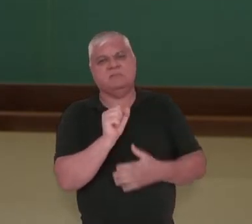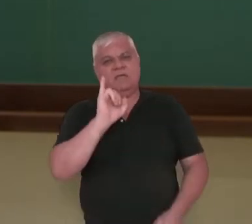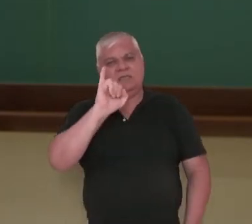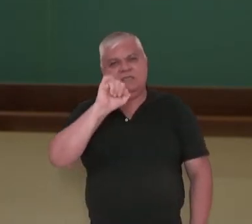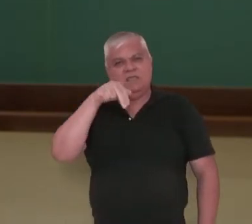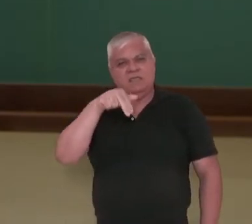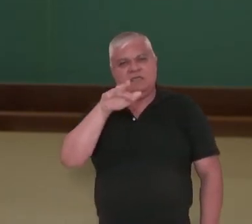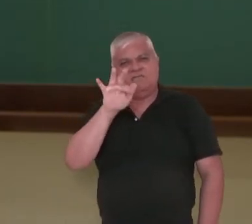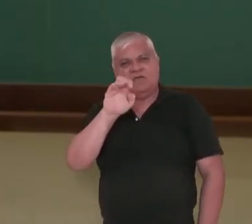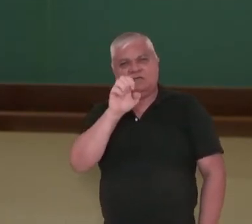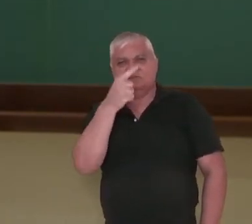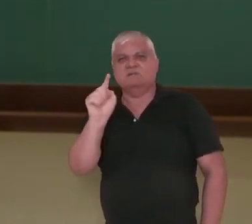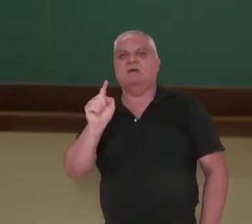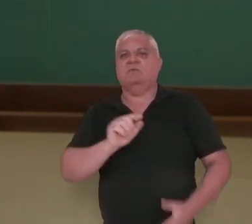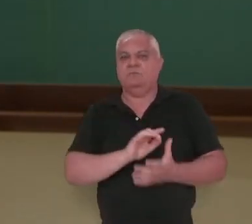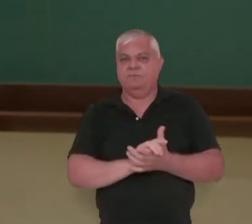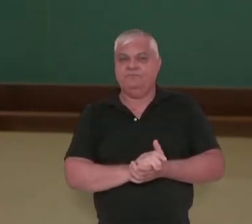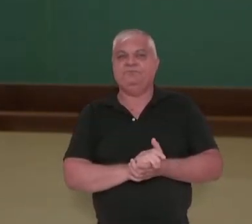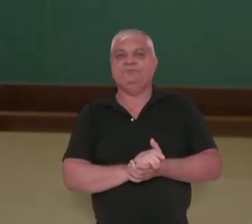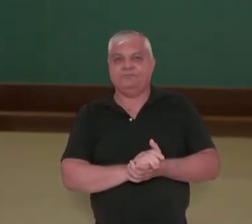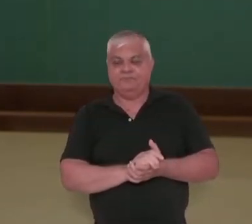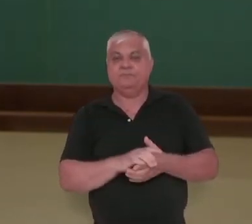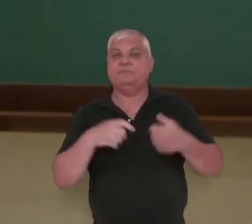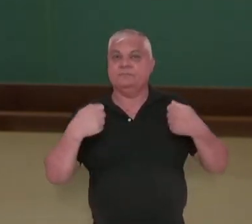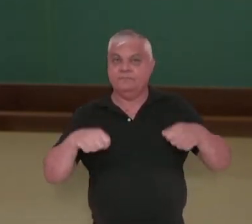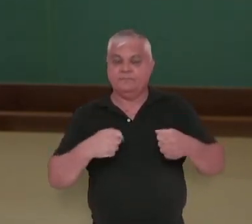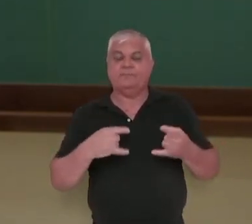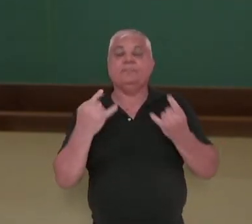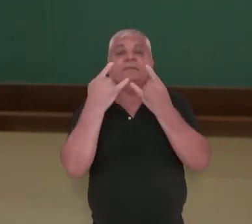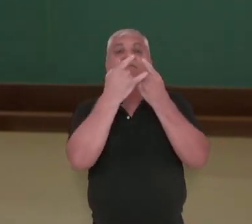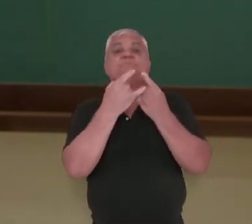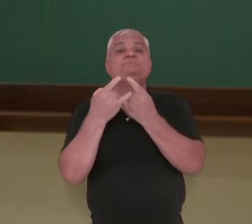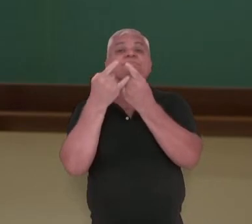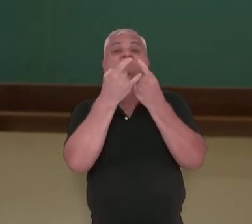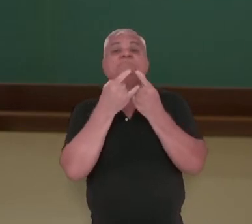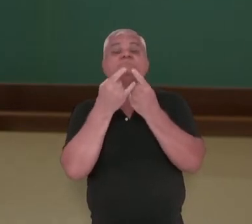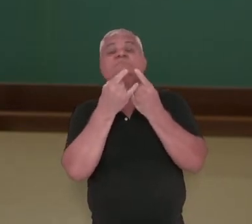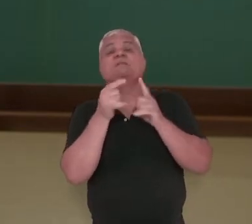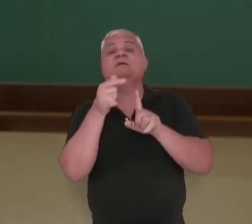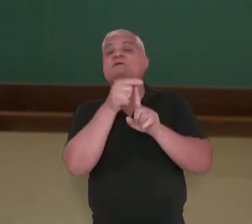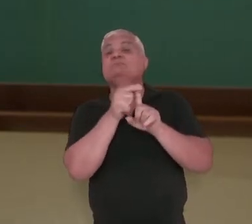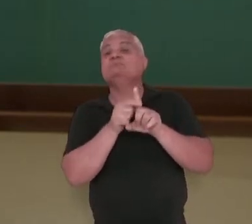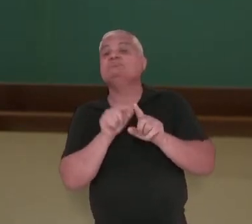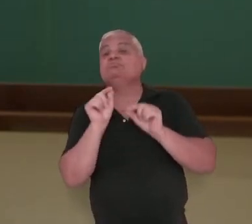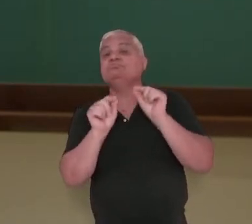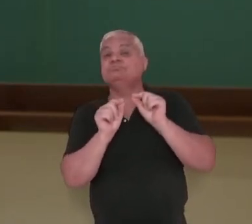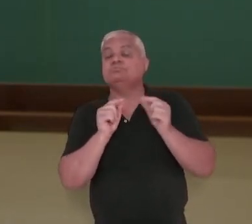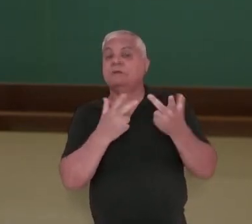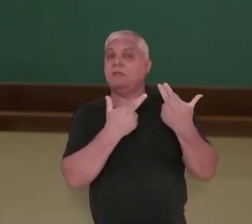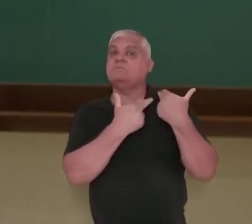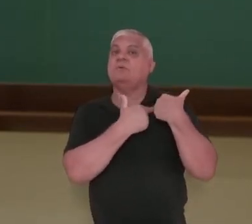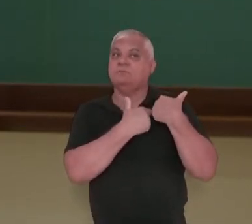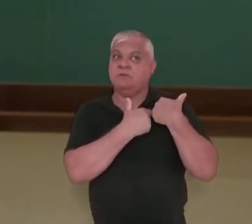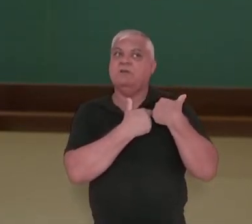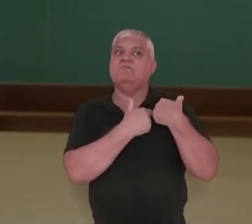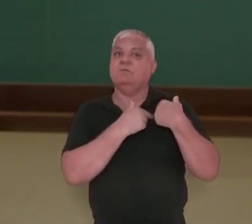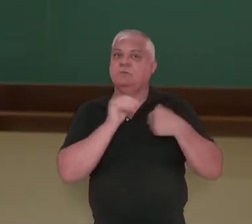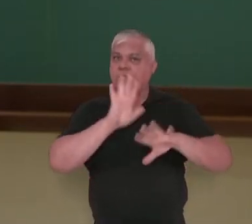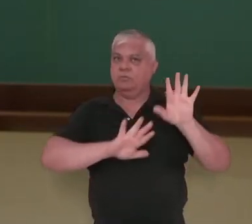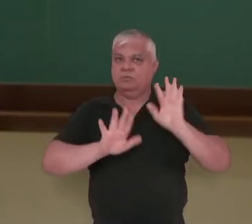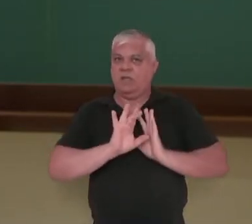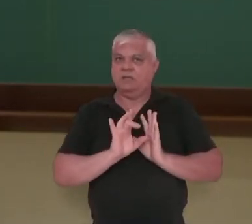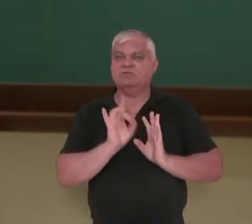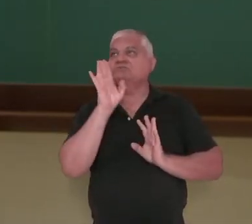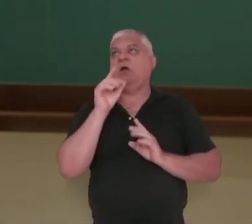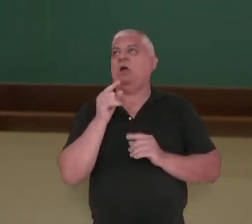sexualmente transmissível. E claro, usar preservativo, mas o uso de preservativo com responsabilidade, porque não é um